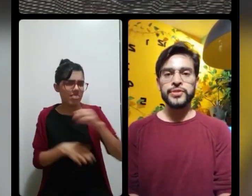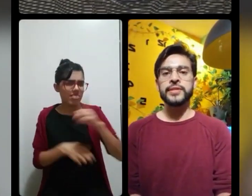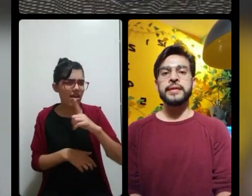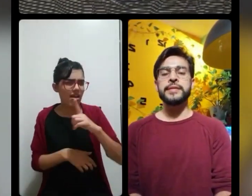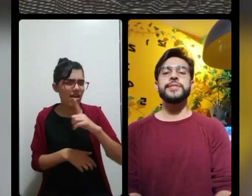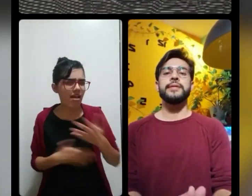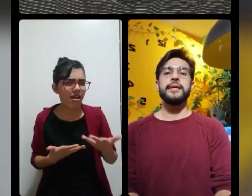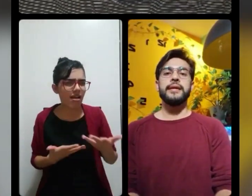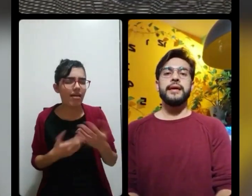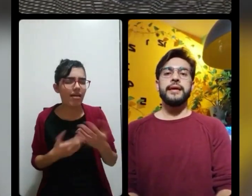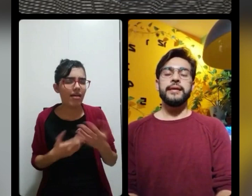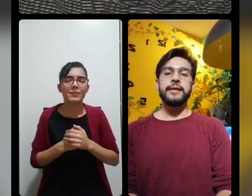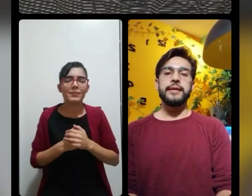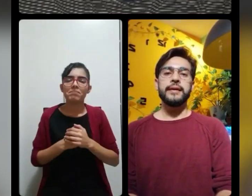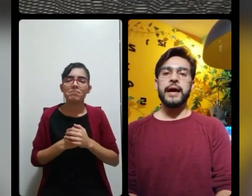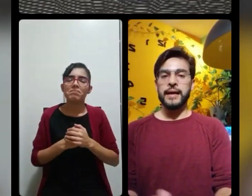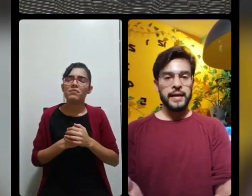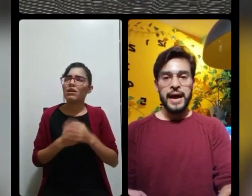das línguas de sinais.